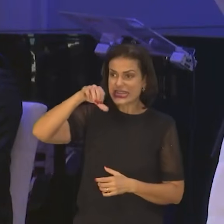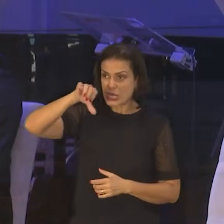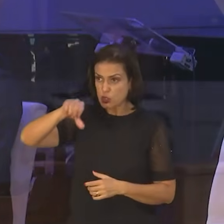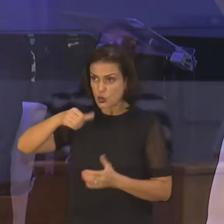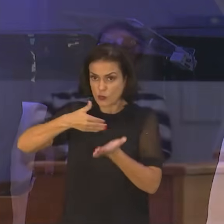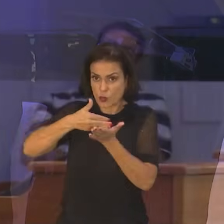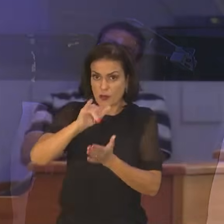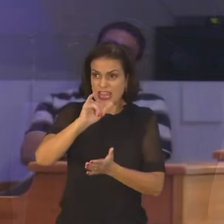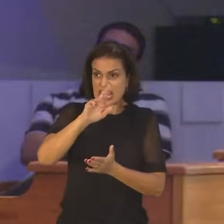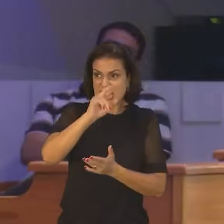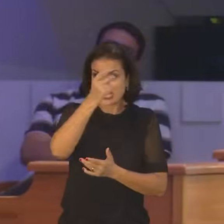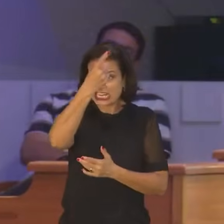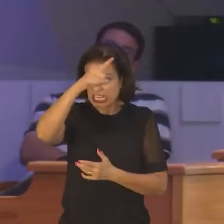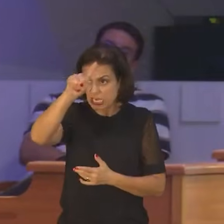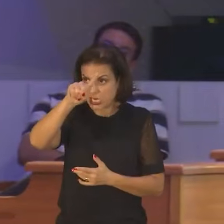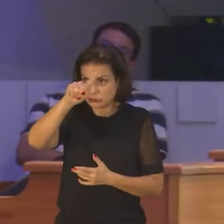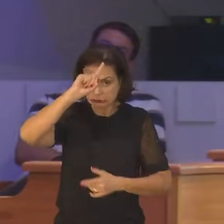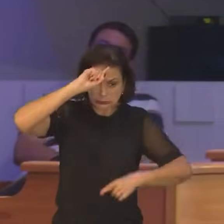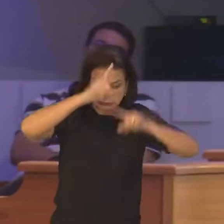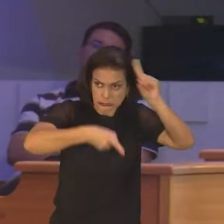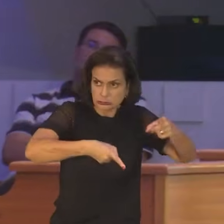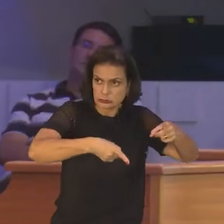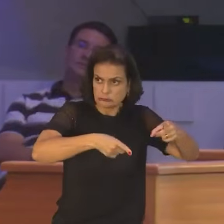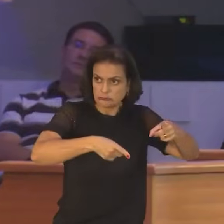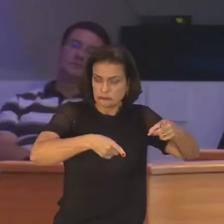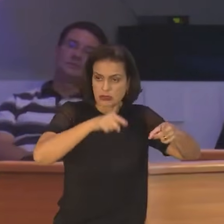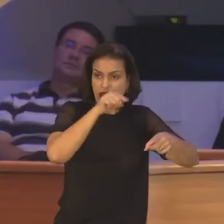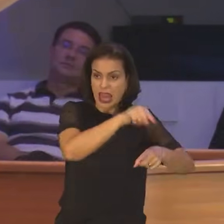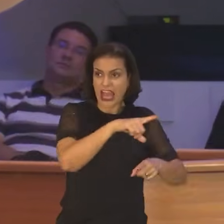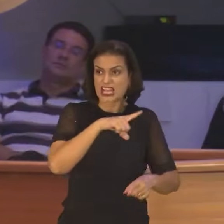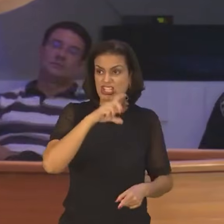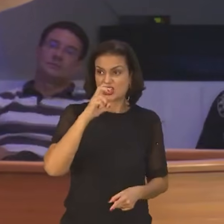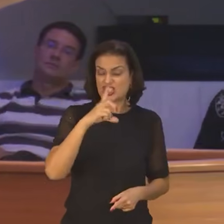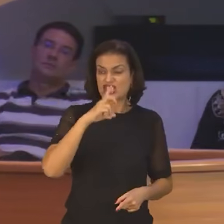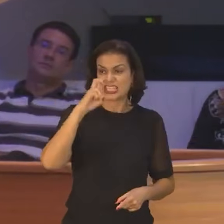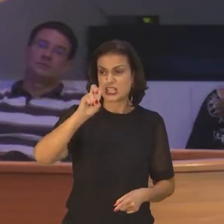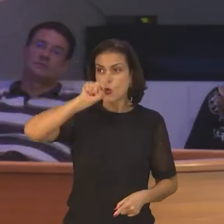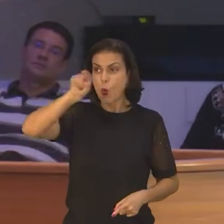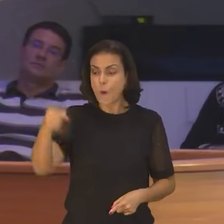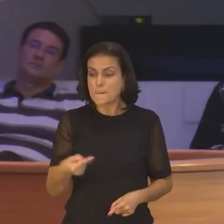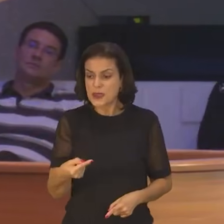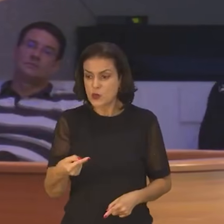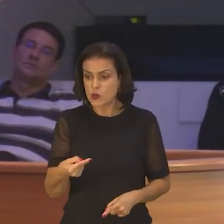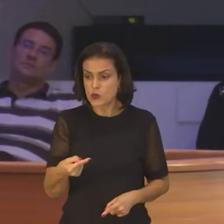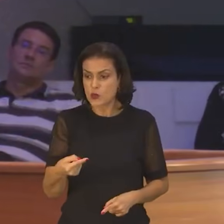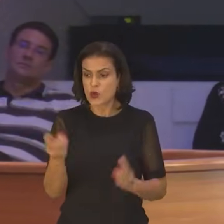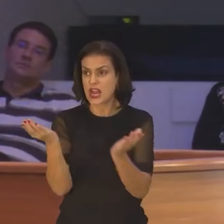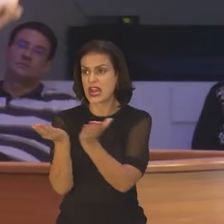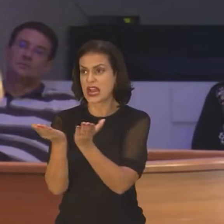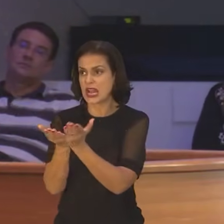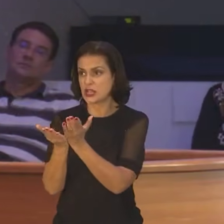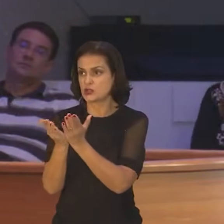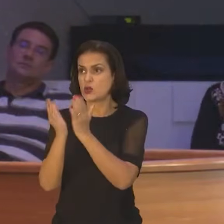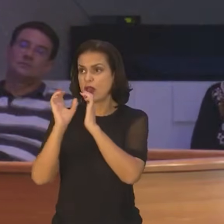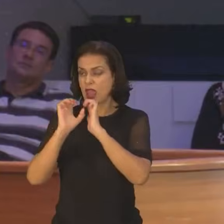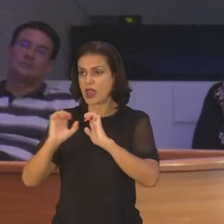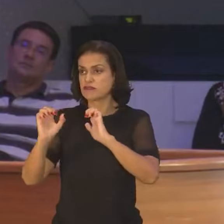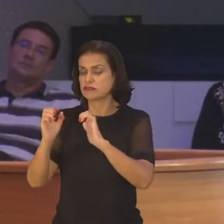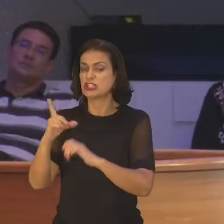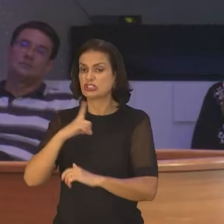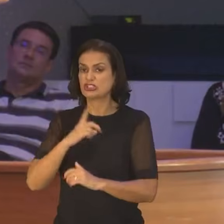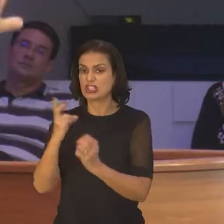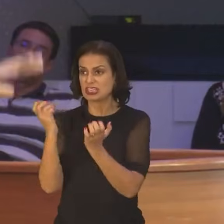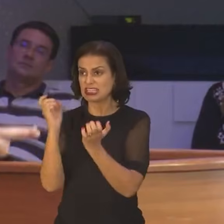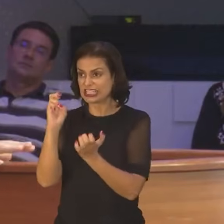entrou no Irã e dominou o Irã, tinha lá 5 mil cristãos evangélicos. 5